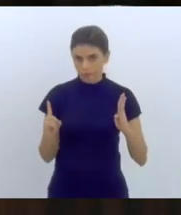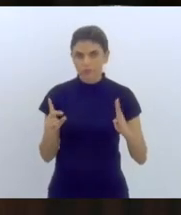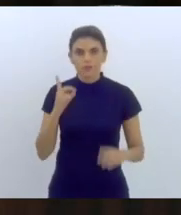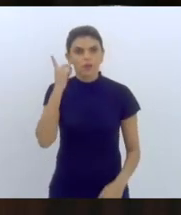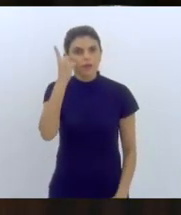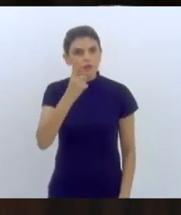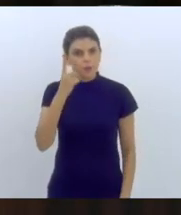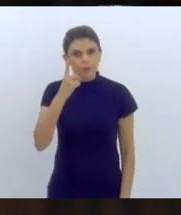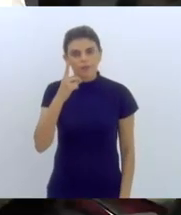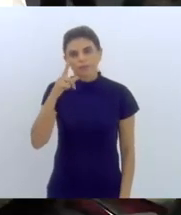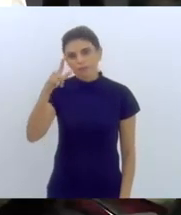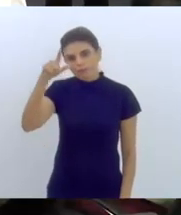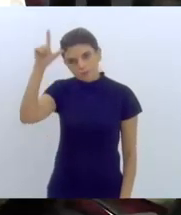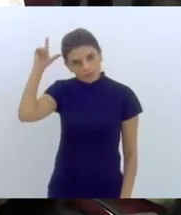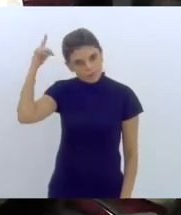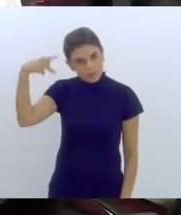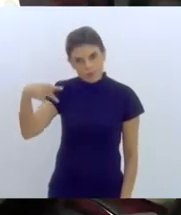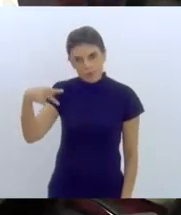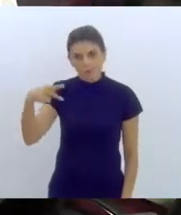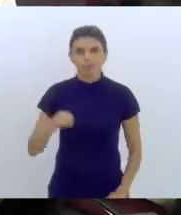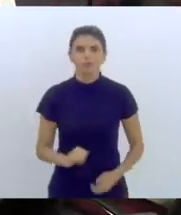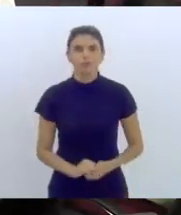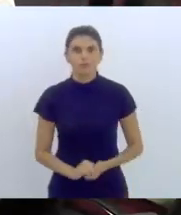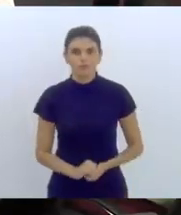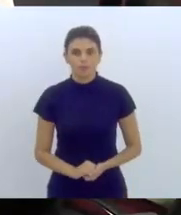Deputado Luiz Paulo.